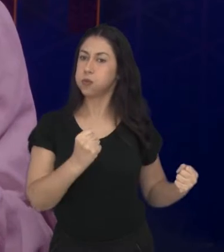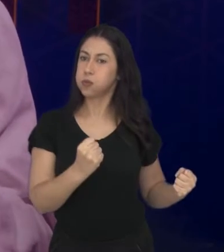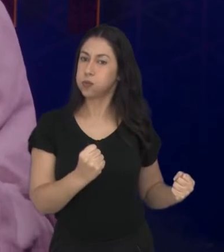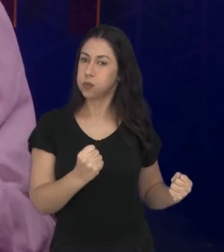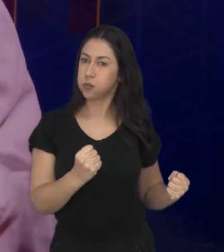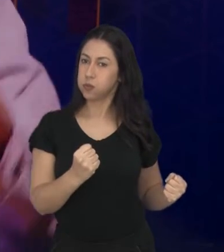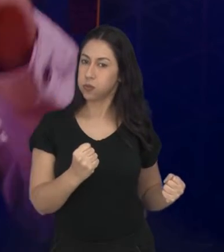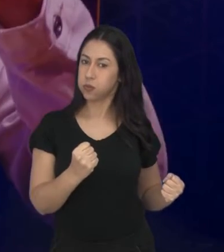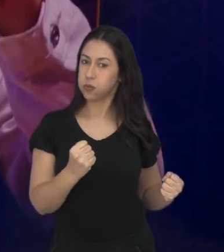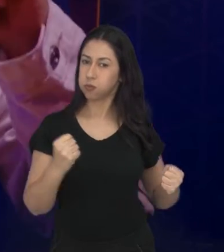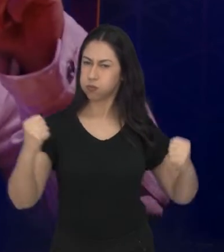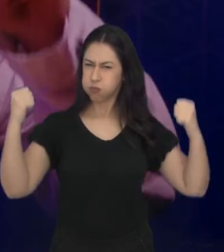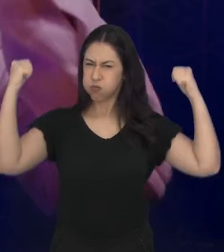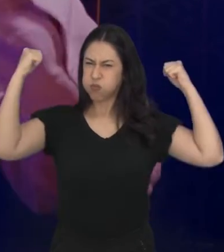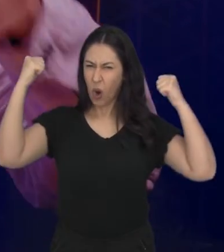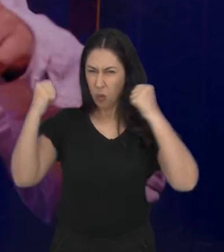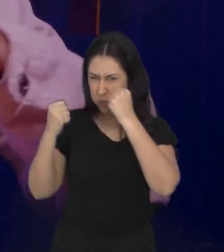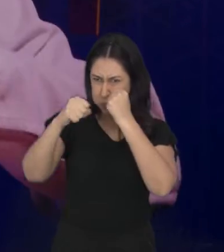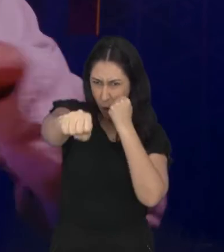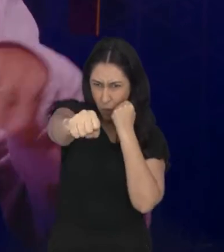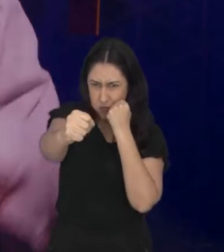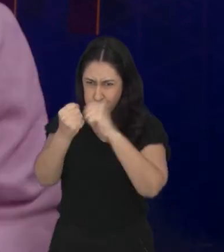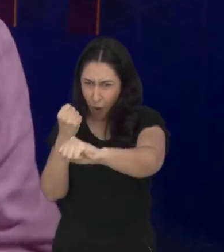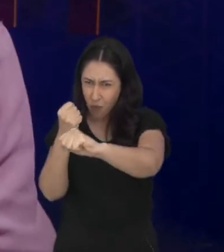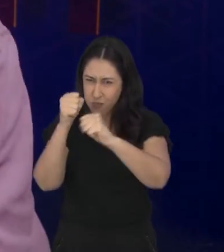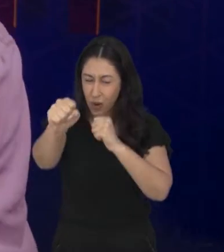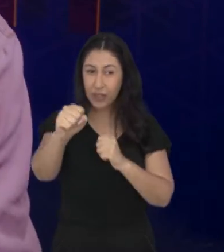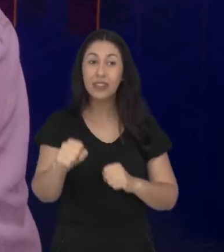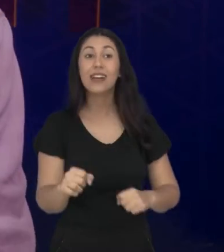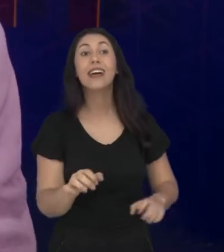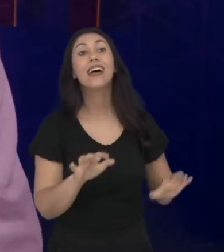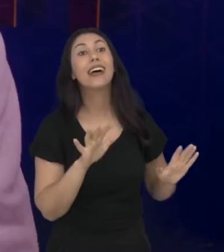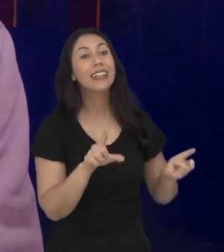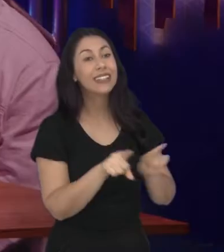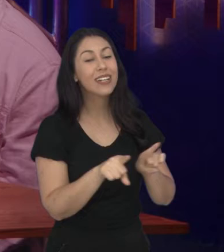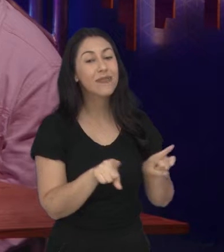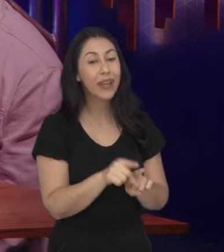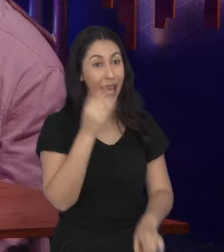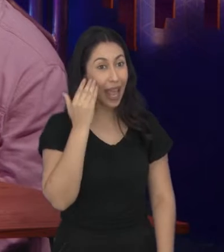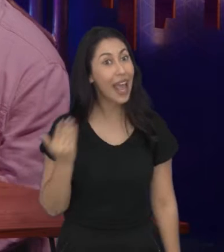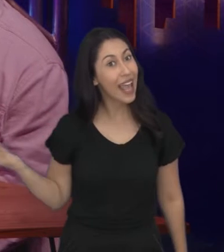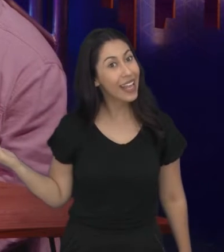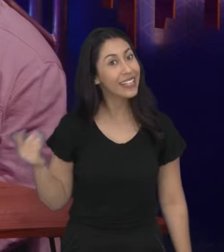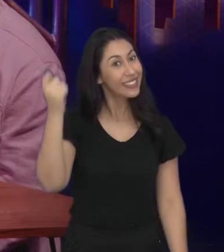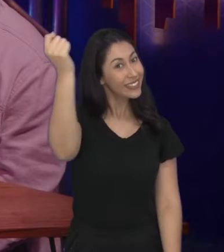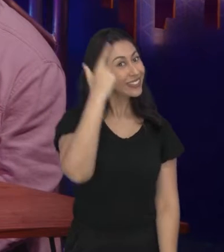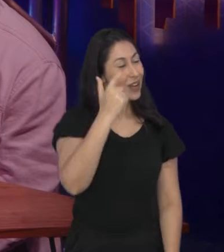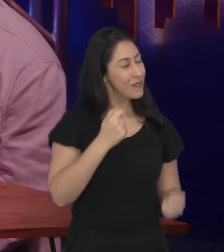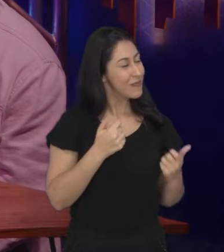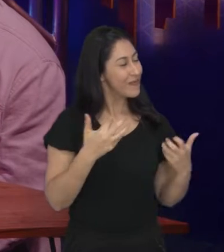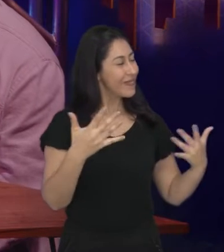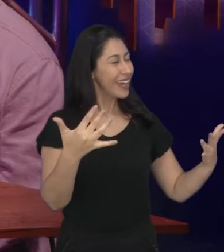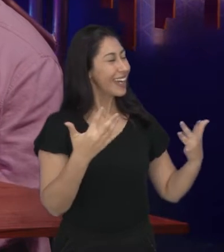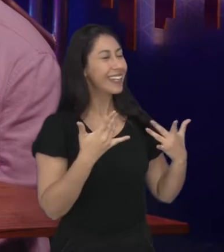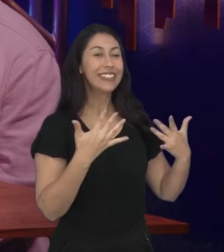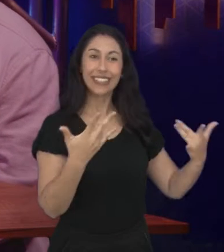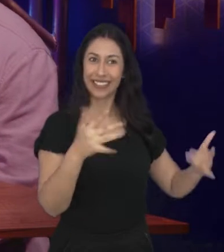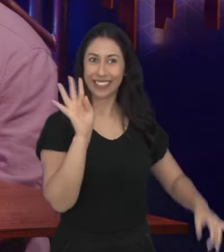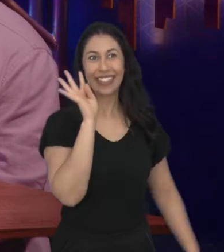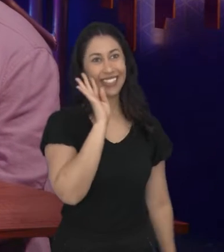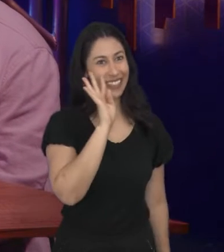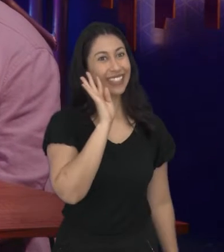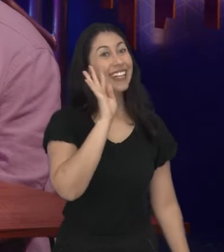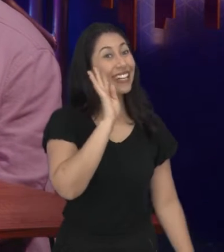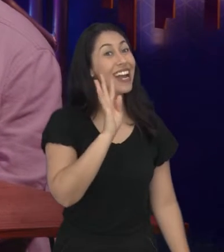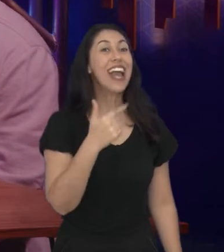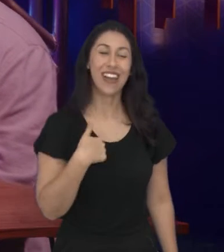cara. Ele crua o Sam, ele dá o golpe e mata todo mundo. Acho que o poder do Edward também vem do sol, ele brilha no sol. Ah, é. Eu acho